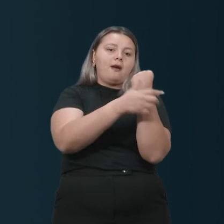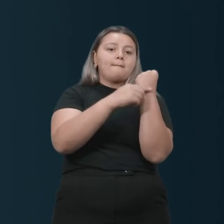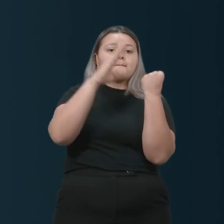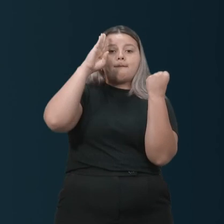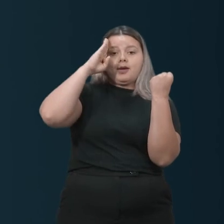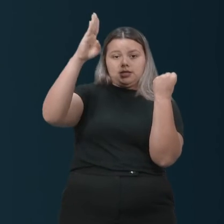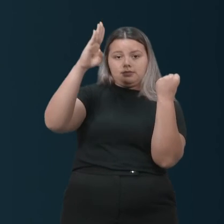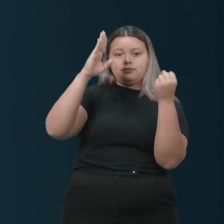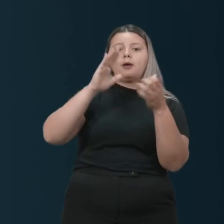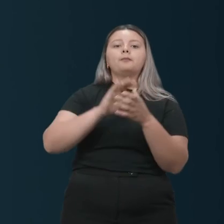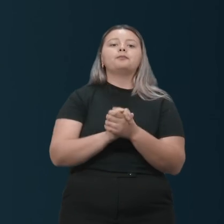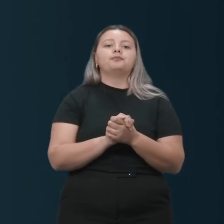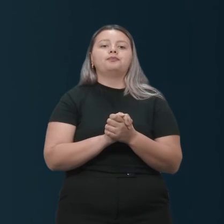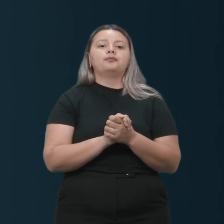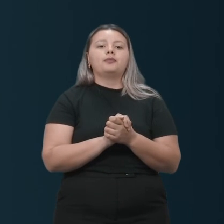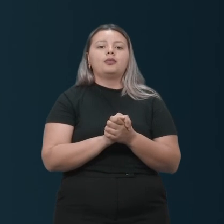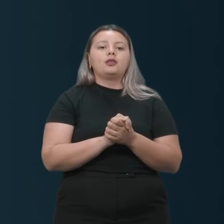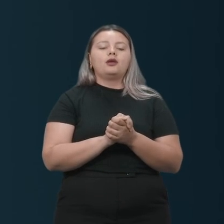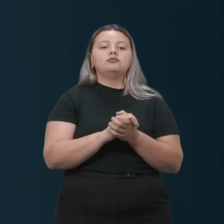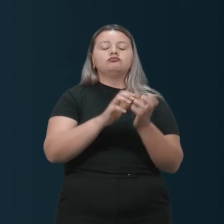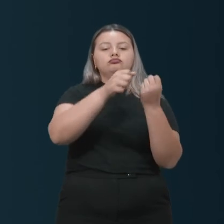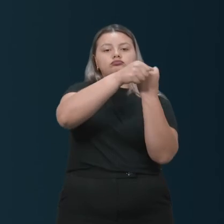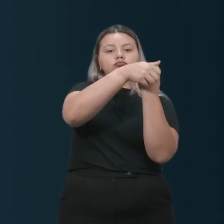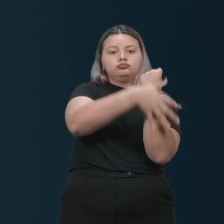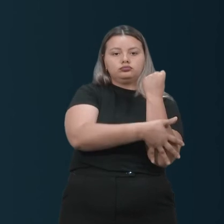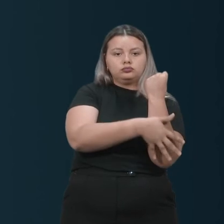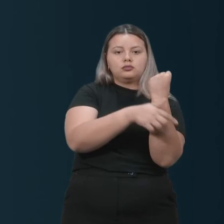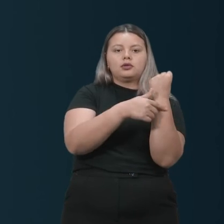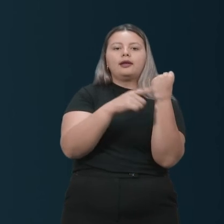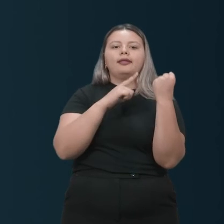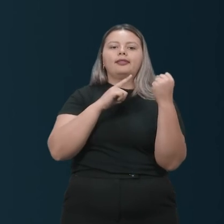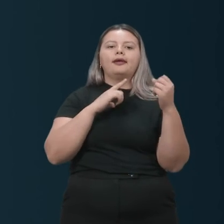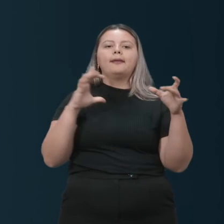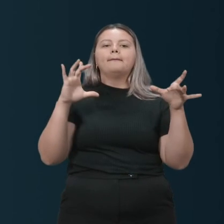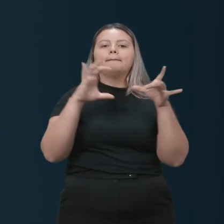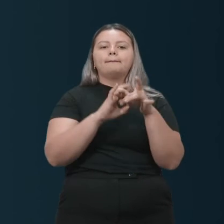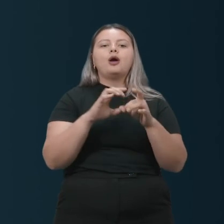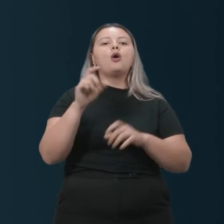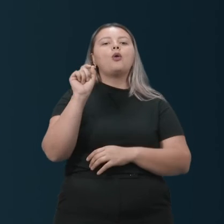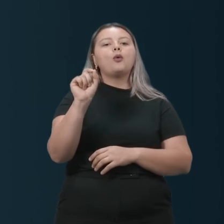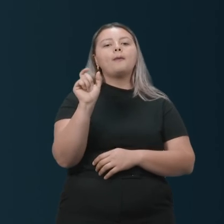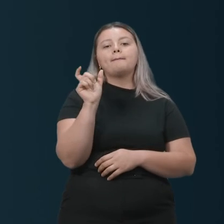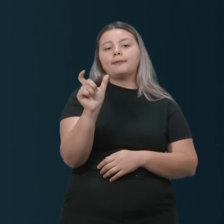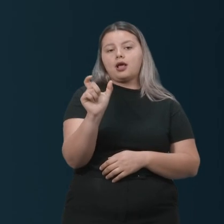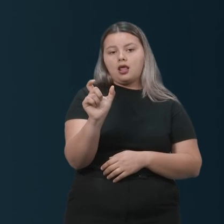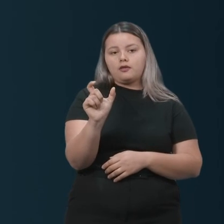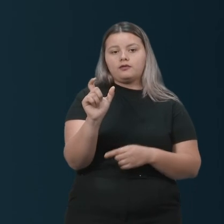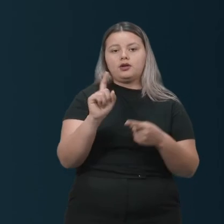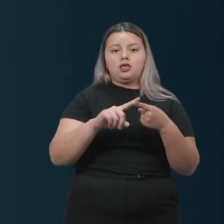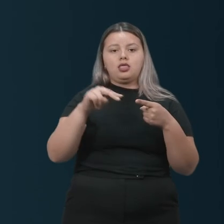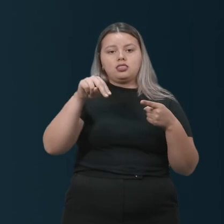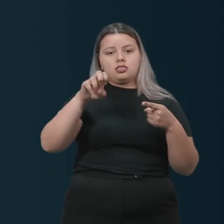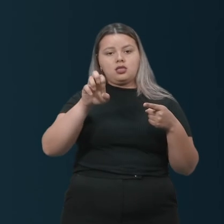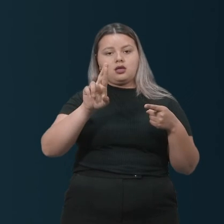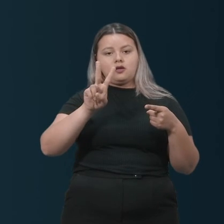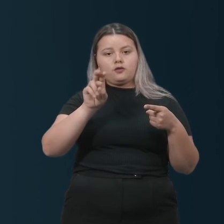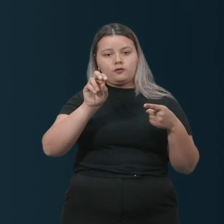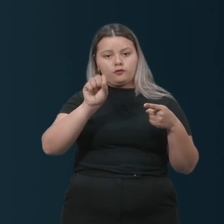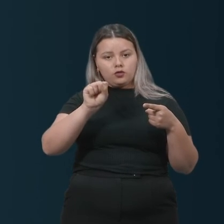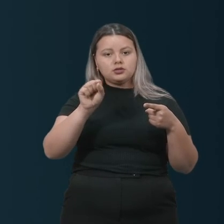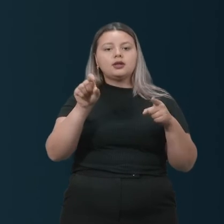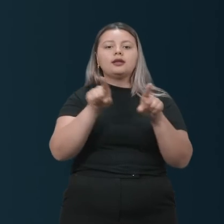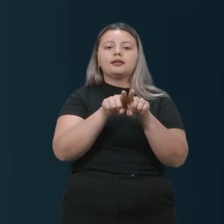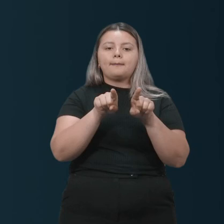Além dos nervos, o sistema nervoso periférico também é composto por gânglios, que são uma forma um